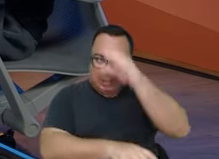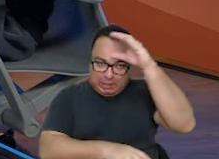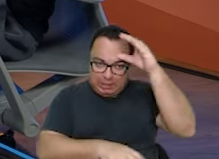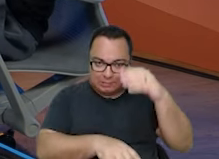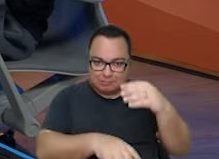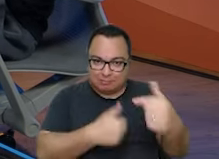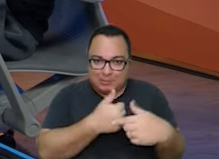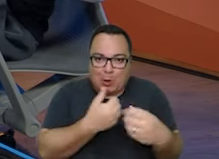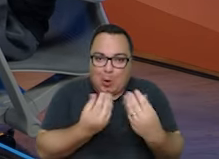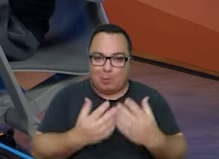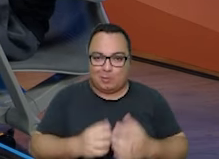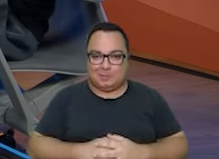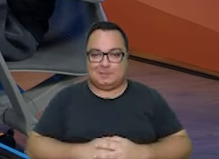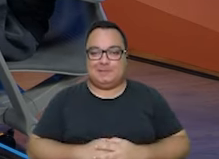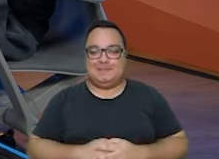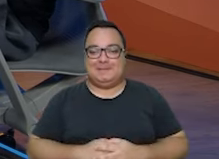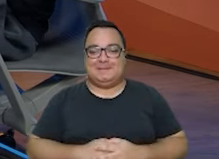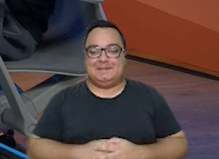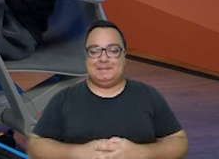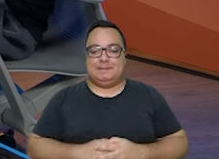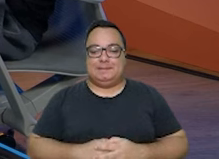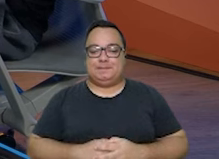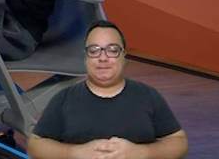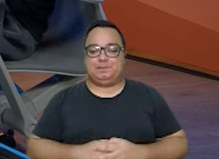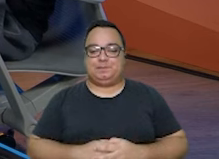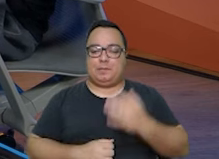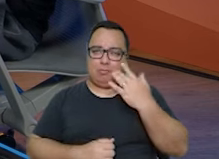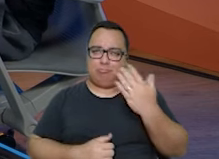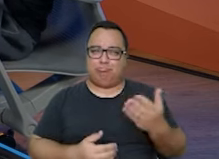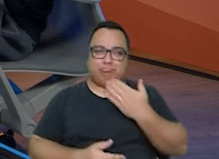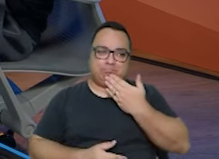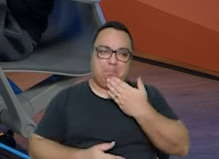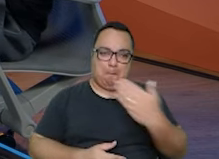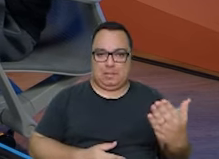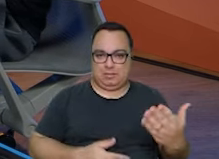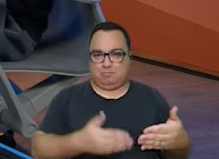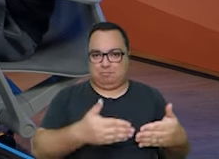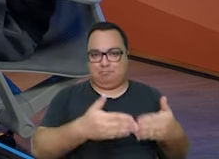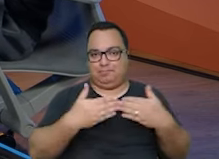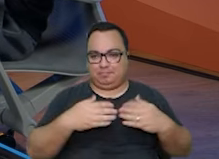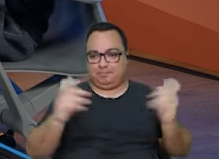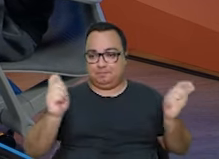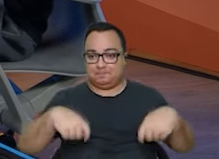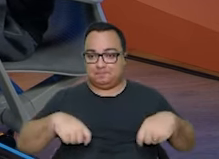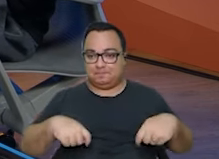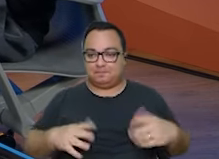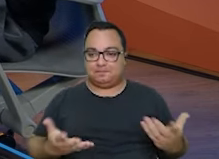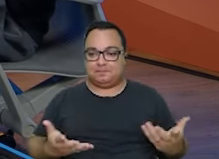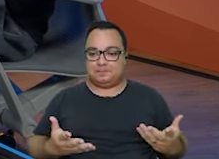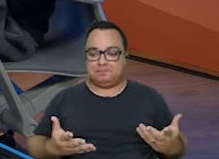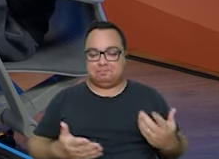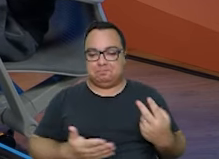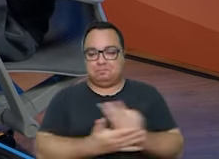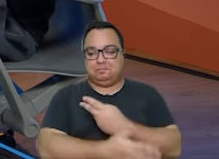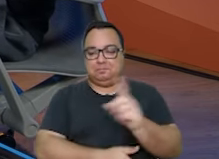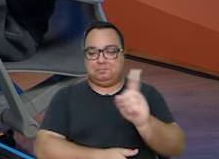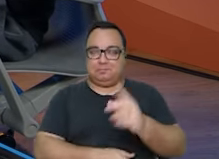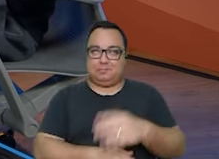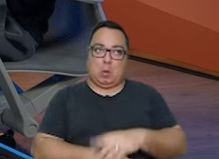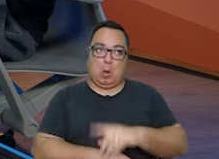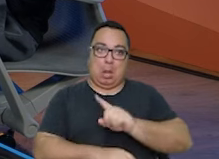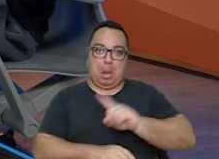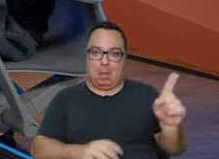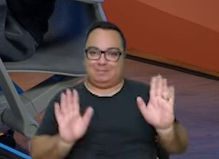eu acho que antes de pedir porque a gente pode pedir também né não tem nada de errado em impedir né o não você já tem